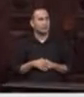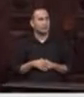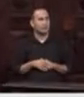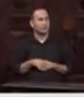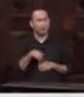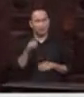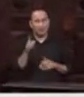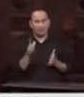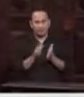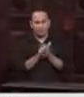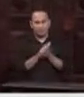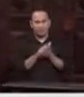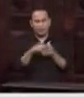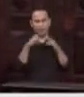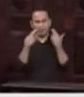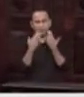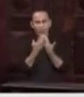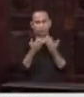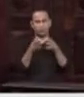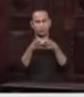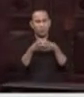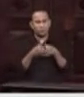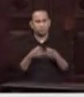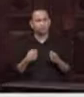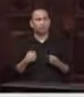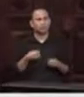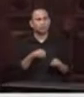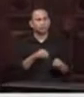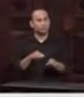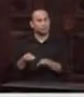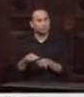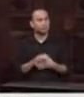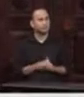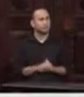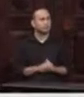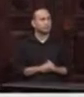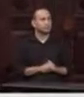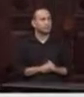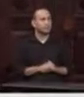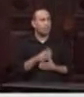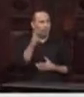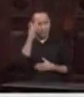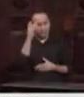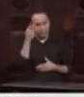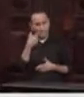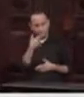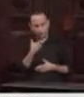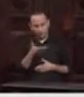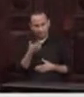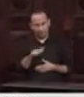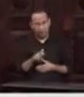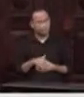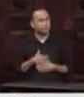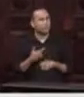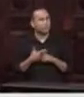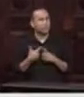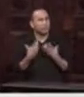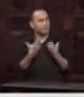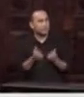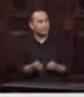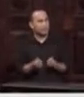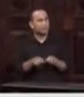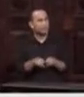pauta da nossa reunião da Comissão de Educação na sessão de amanhã, onde receberemos